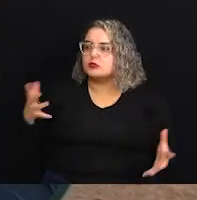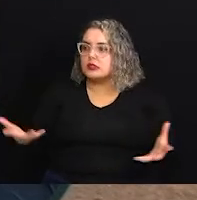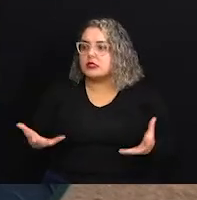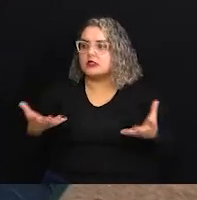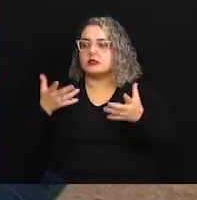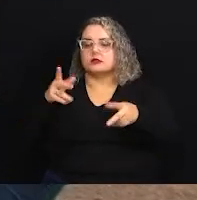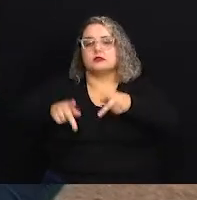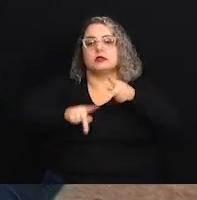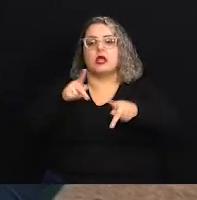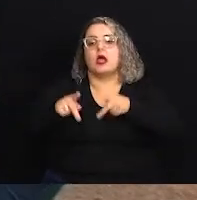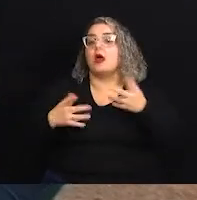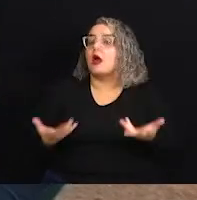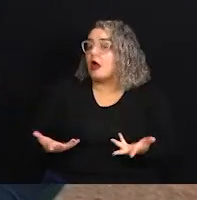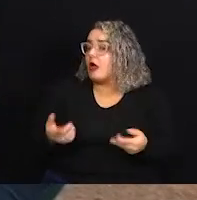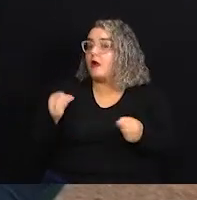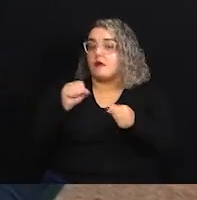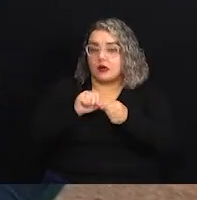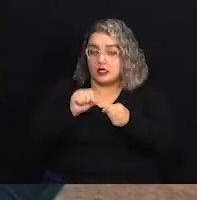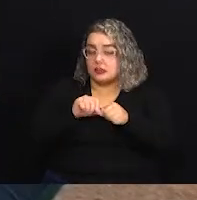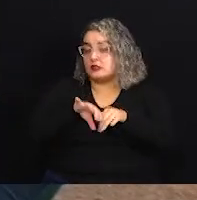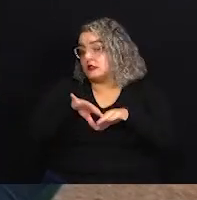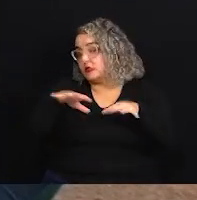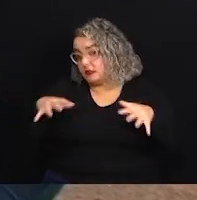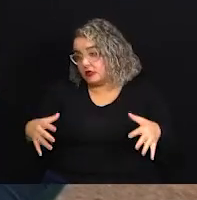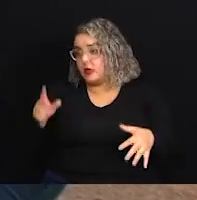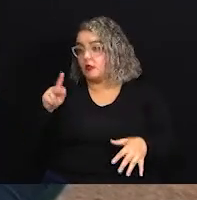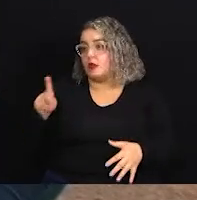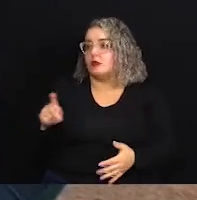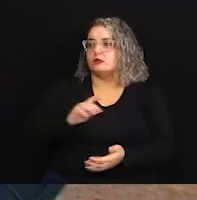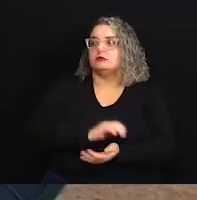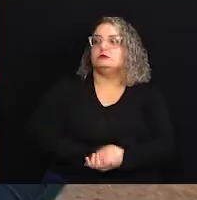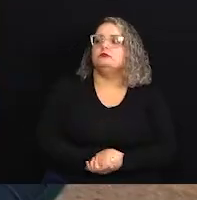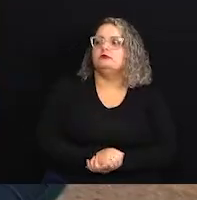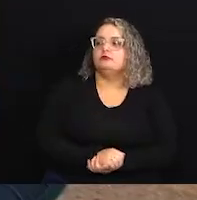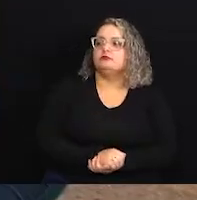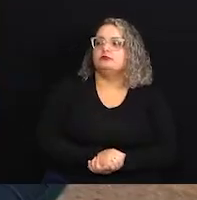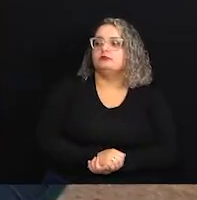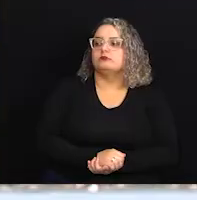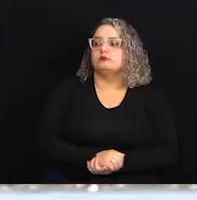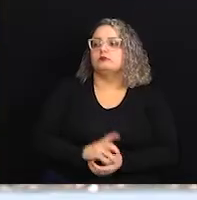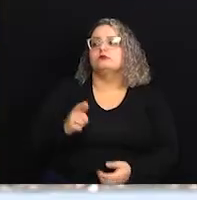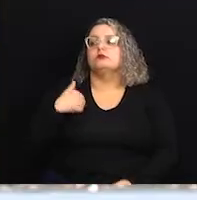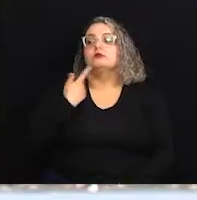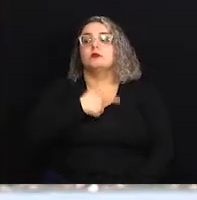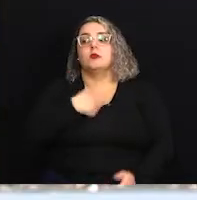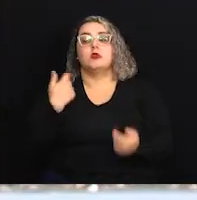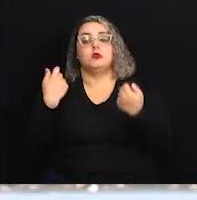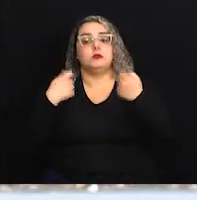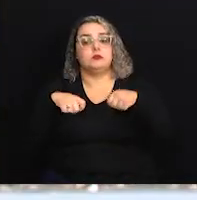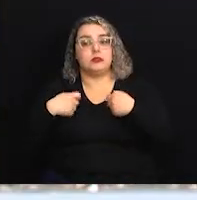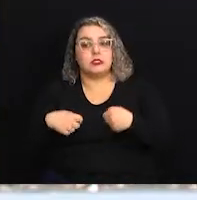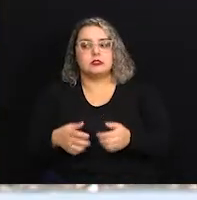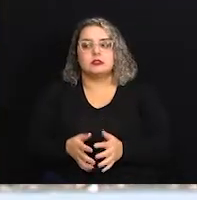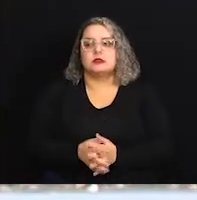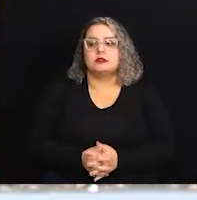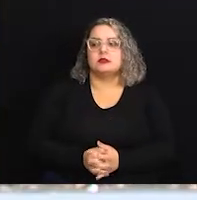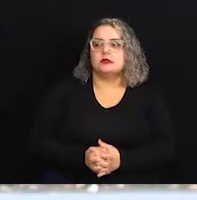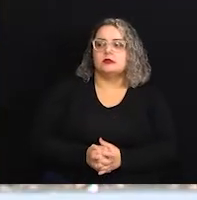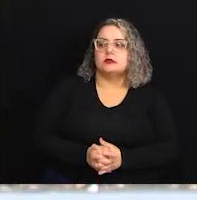consegue incentivar a população a fazer essa separação, professor? Olha, nós